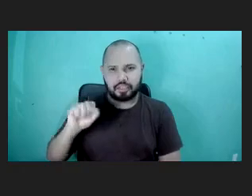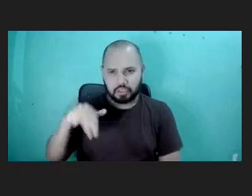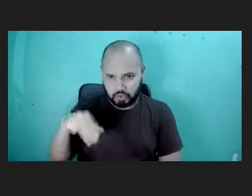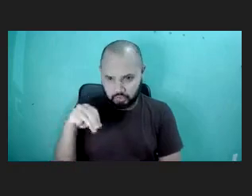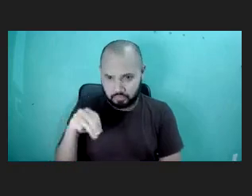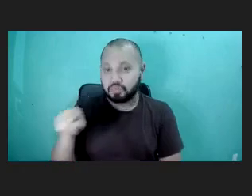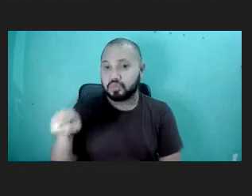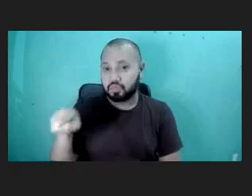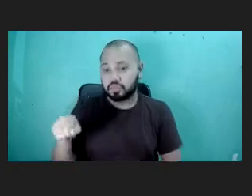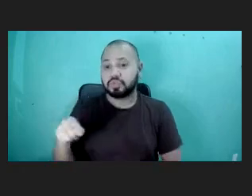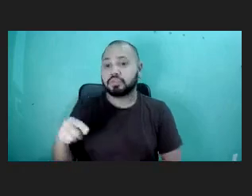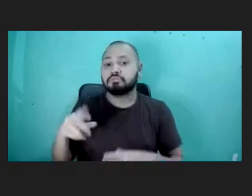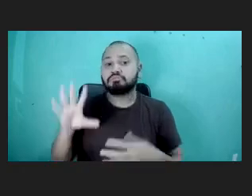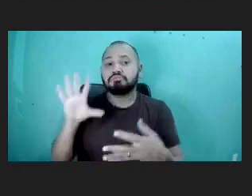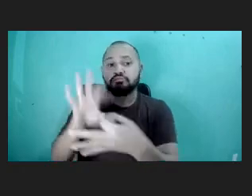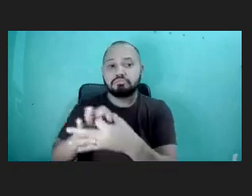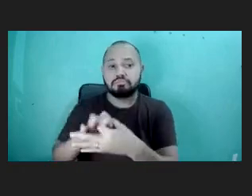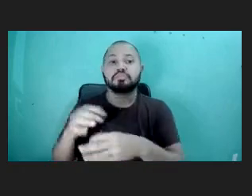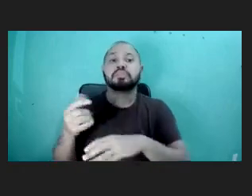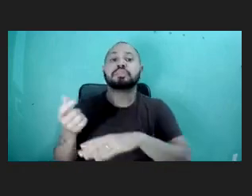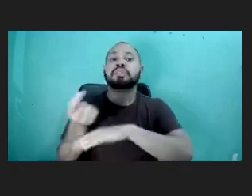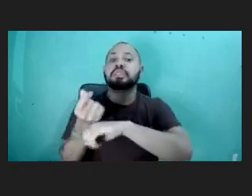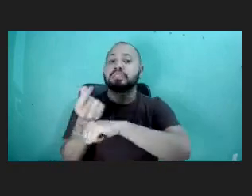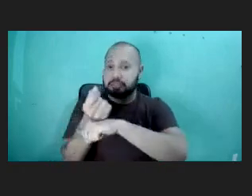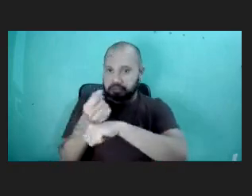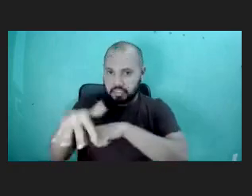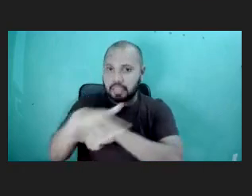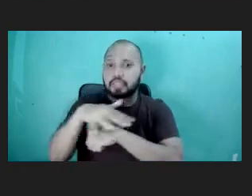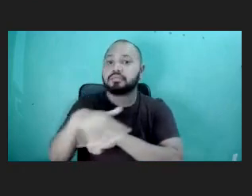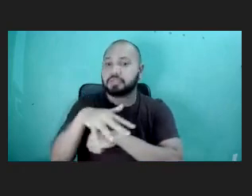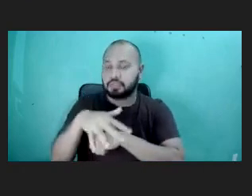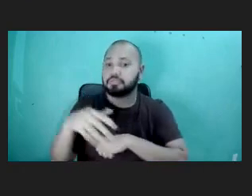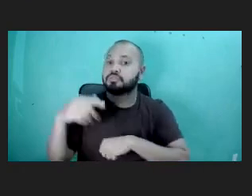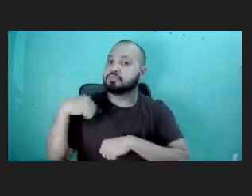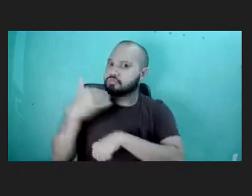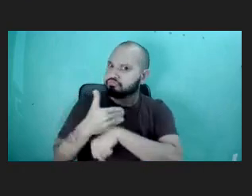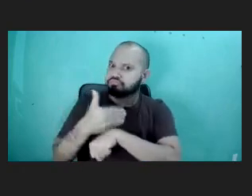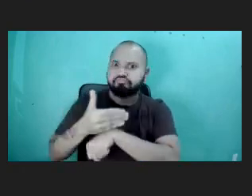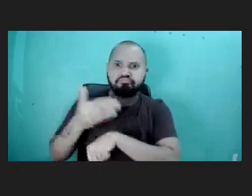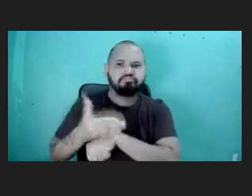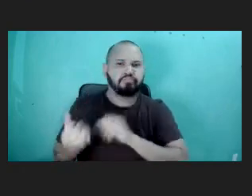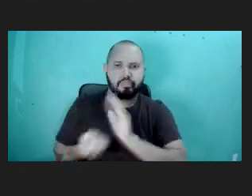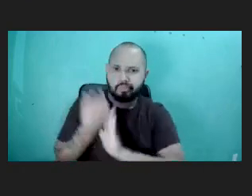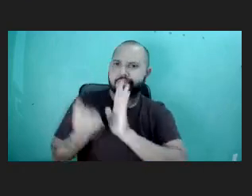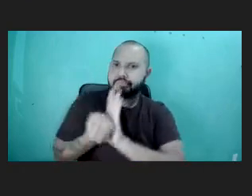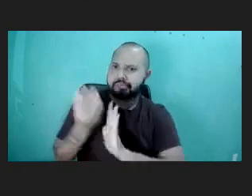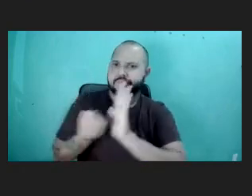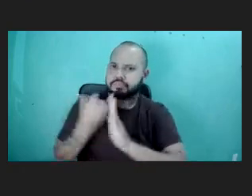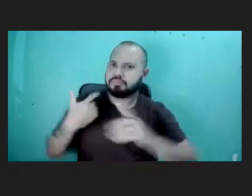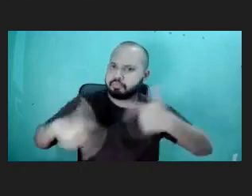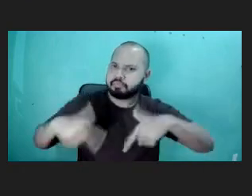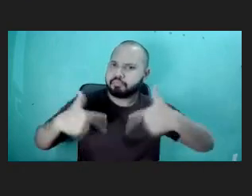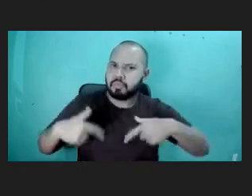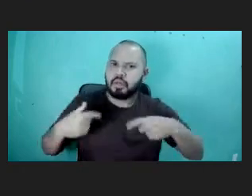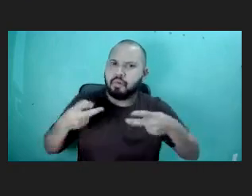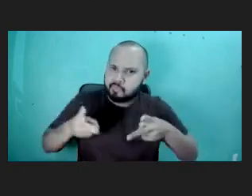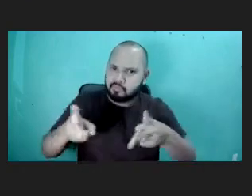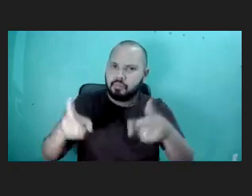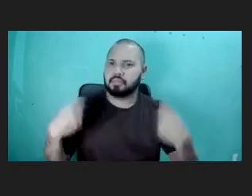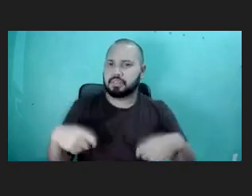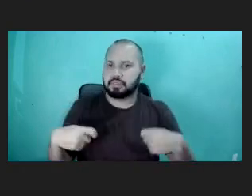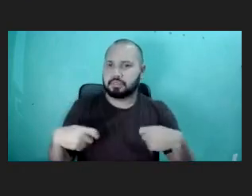expressada nessa sociedade que a gente vive, que é a sociedade do desempenho, precisa estar sempre produzindo, precisa estar sempre ativa, e que também implica